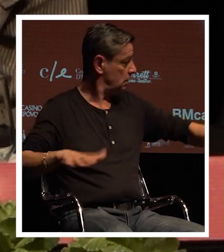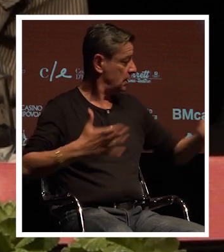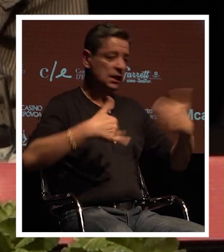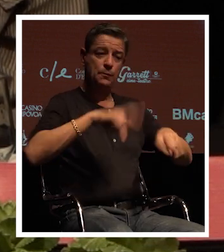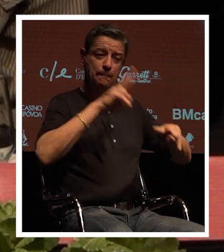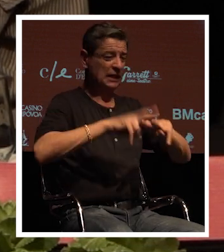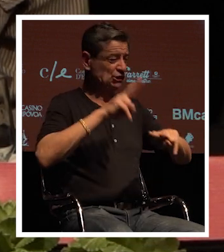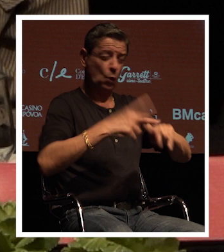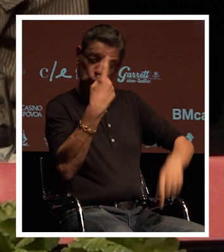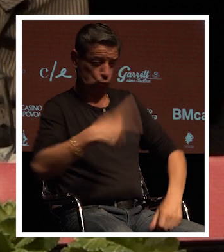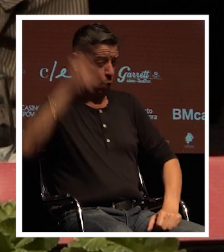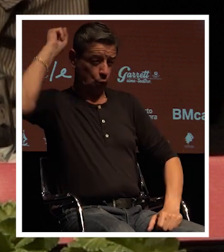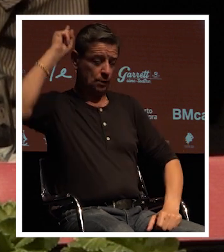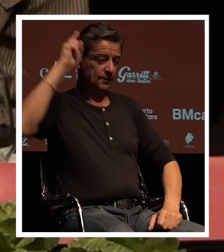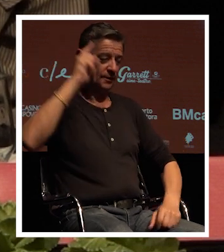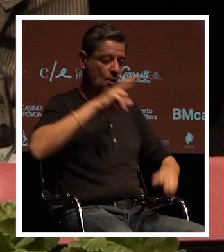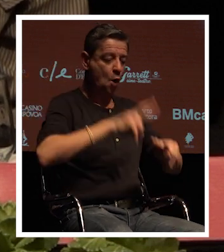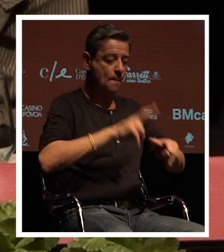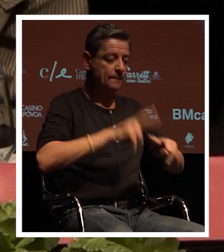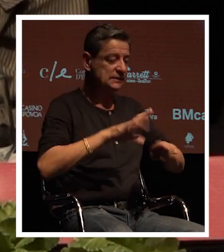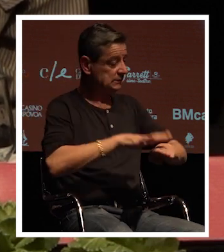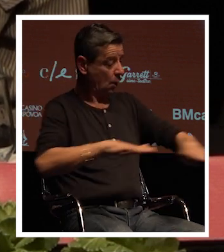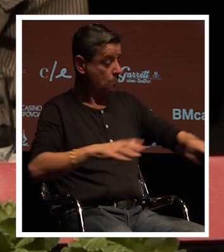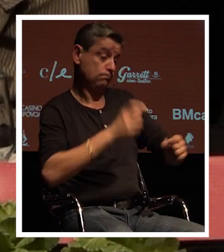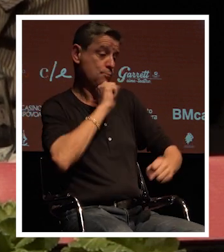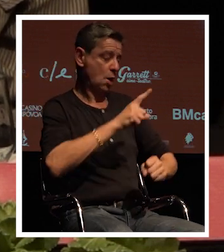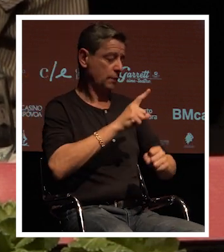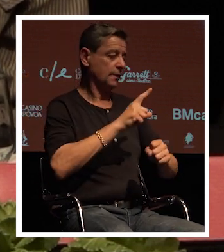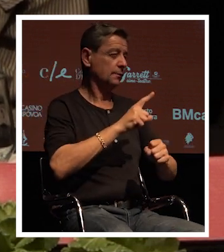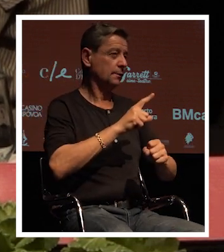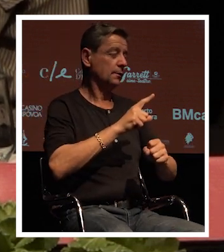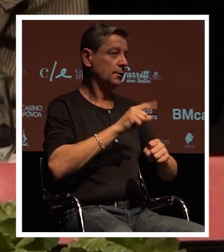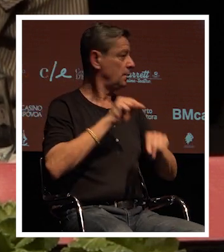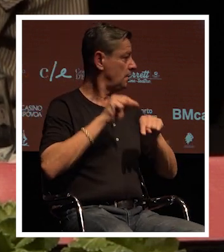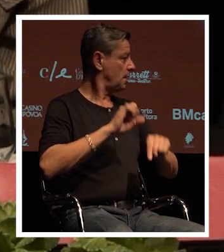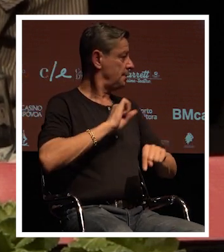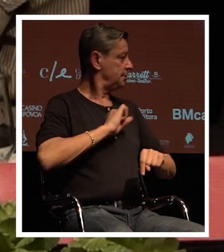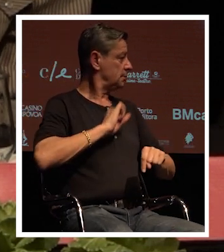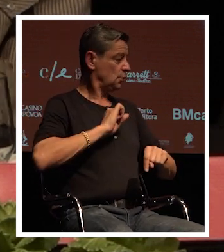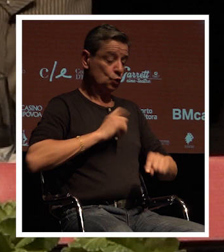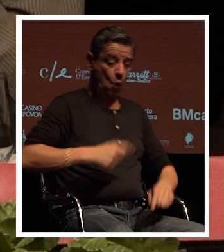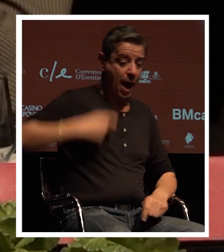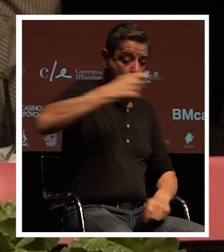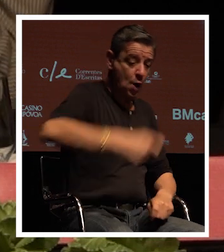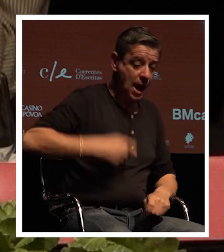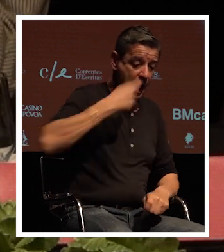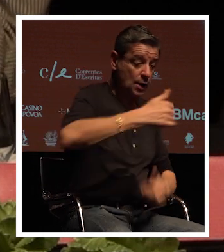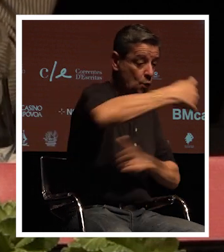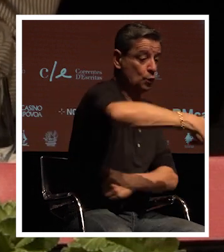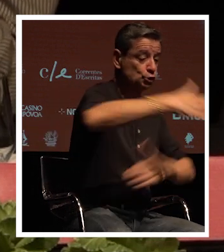prisão ou a prisão vai ter que significar outra coisa eu sou proprietário ou estou a lugar Este